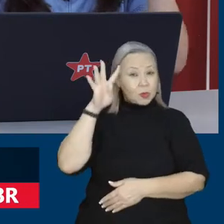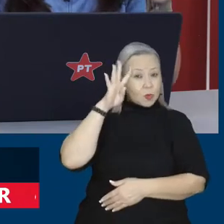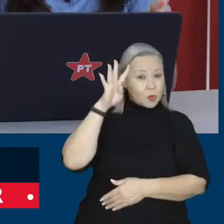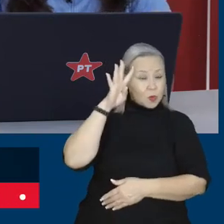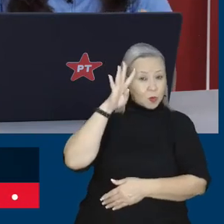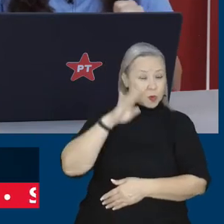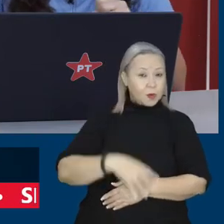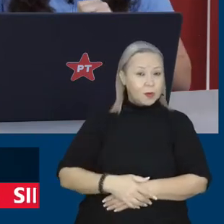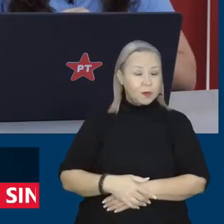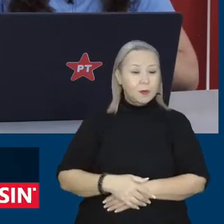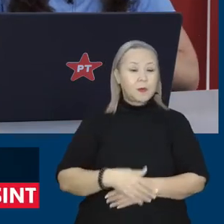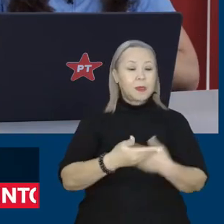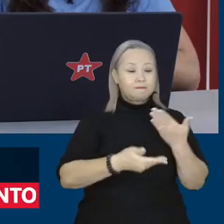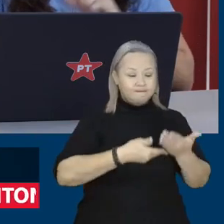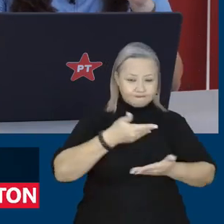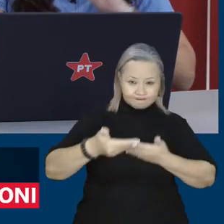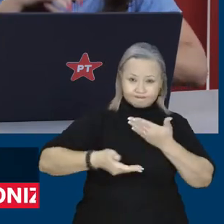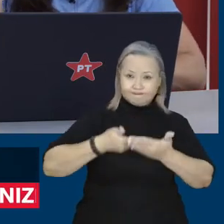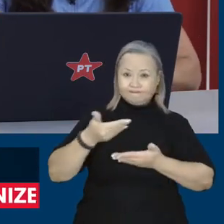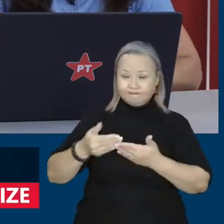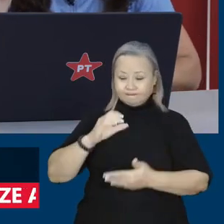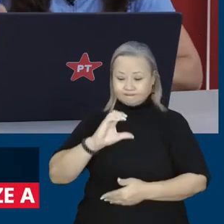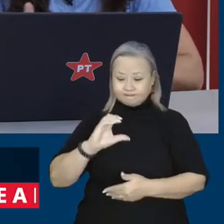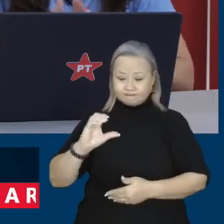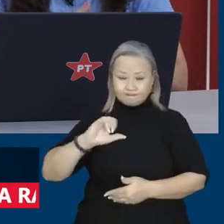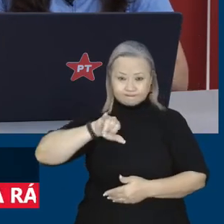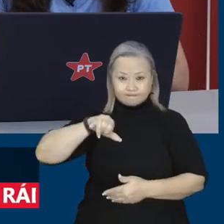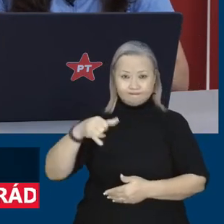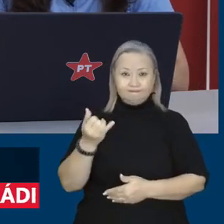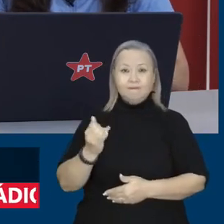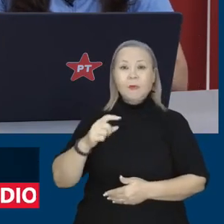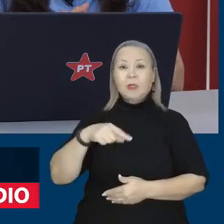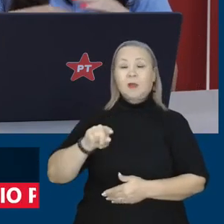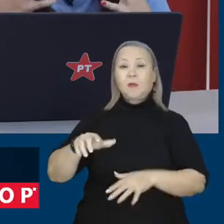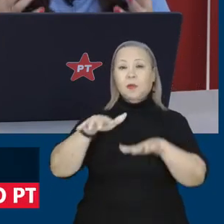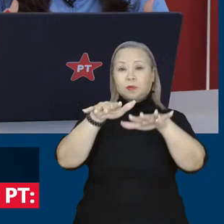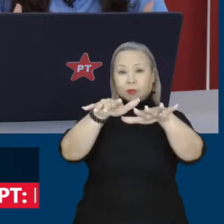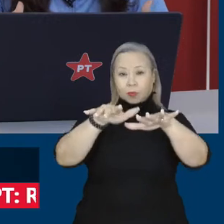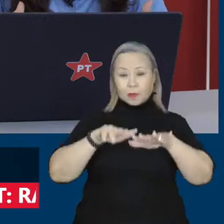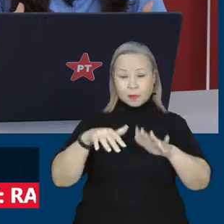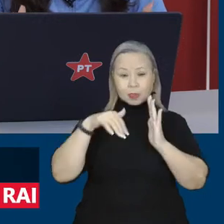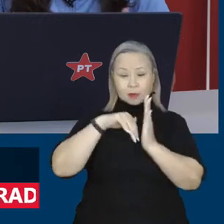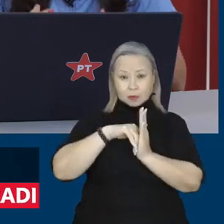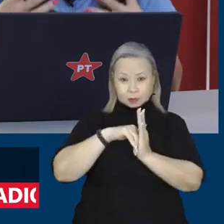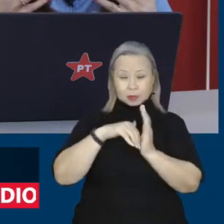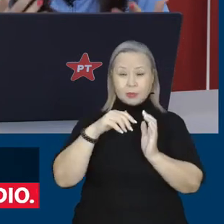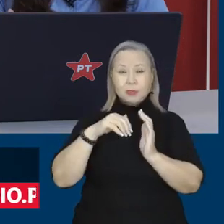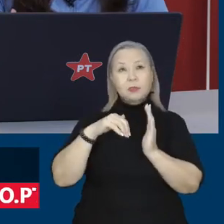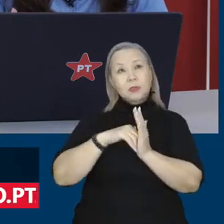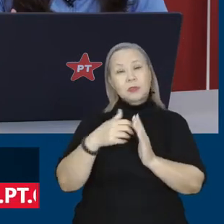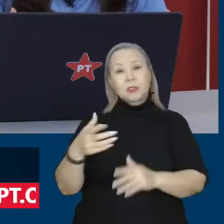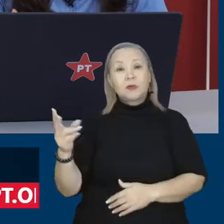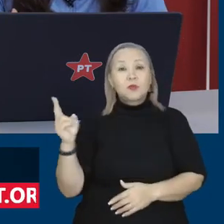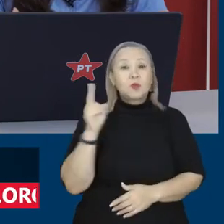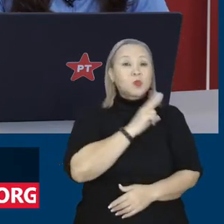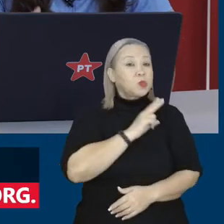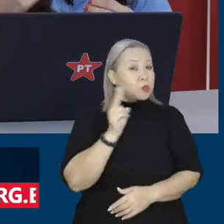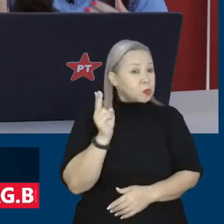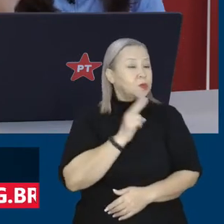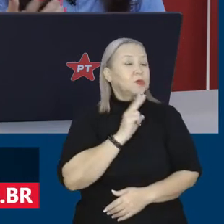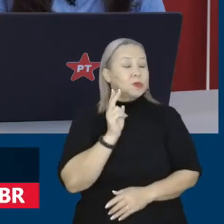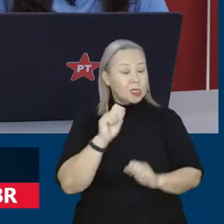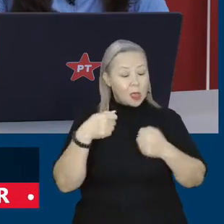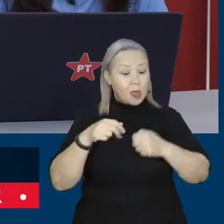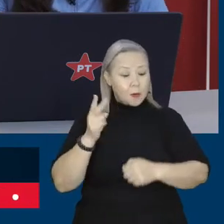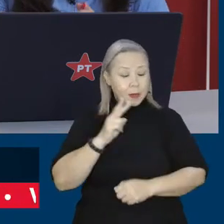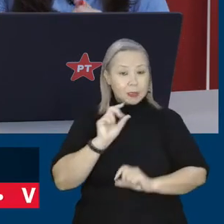para tramitar ali na ccj depois vai a plenário no senado em regime de urgência porque é urgente mesmo